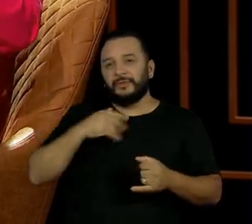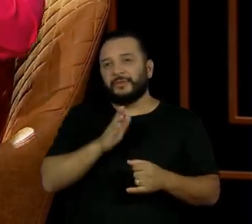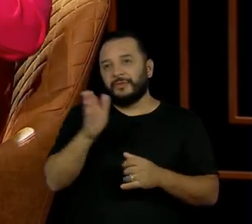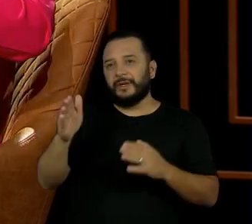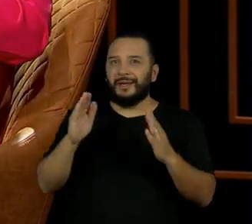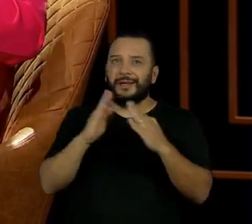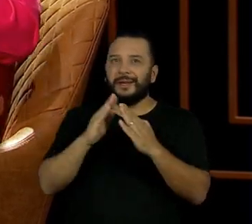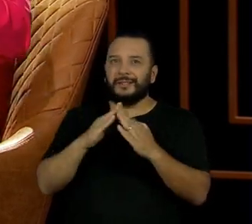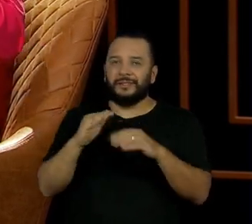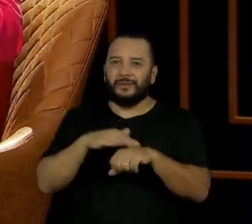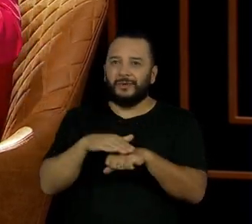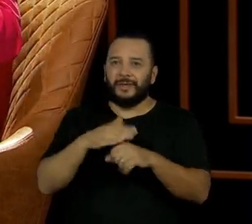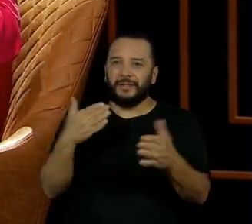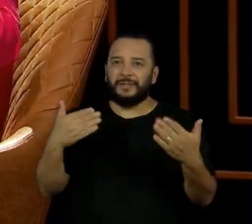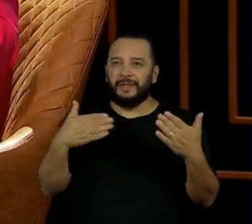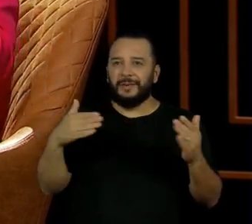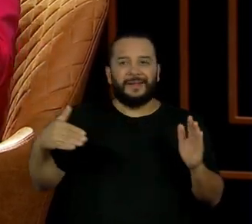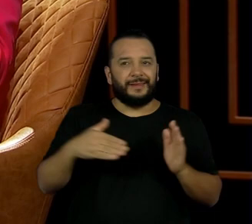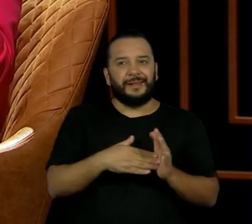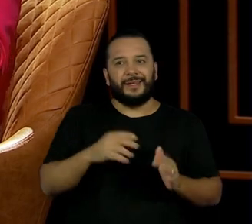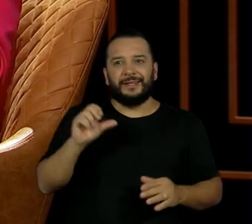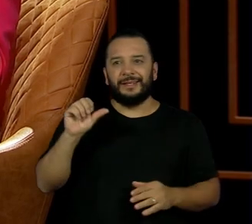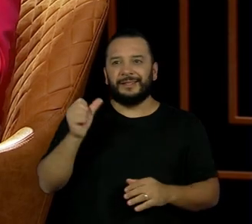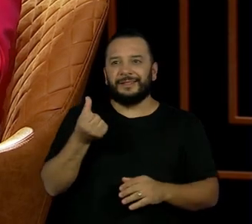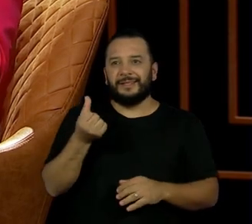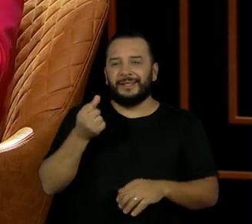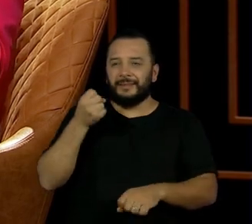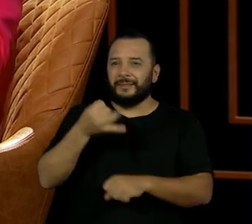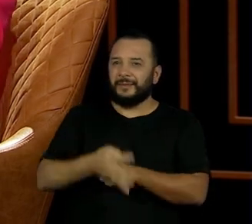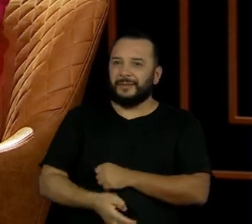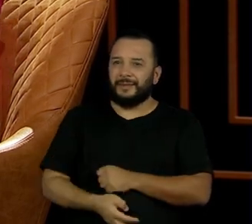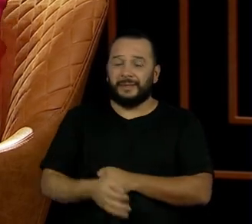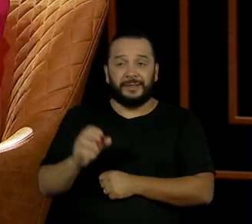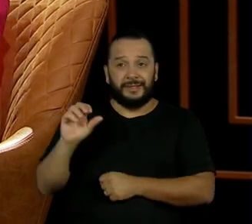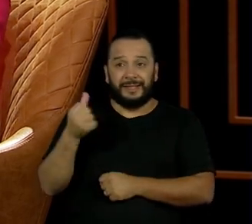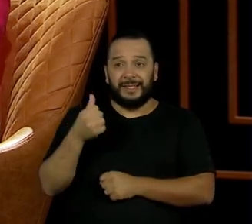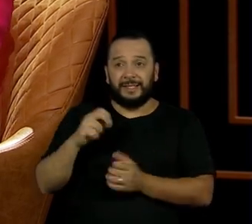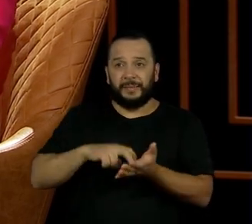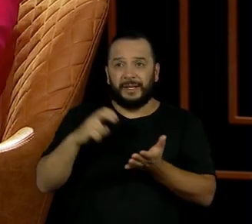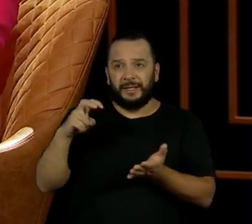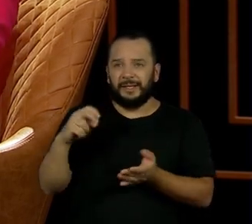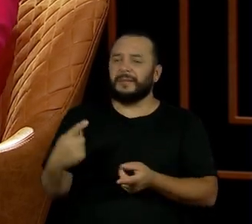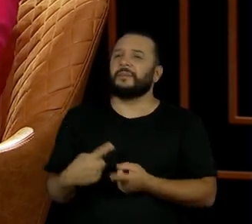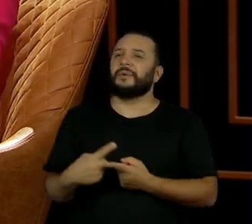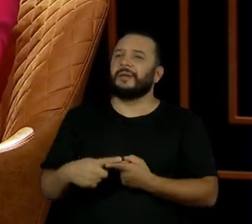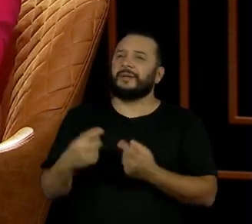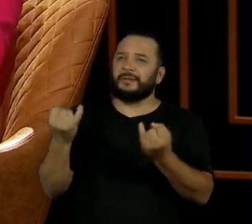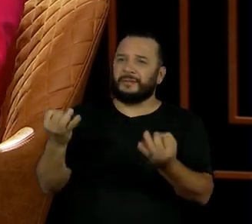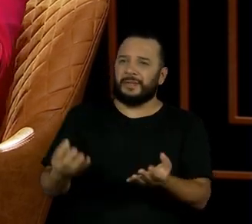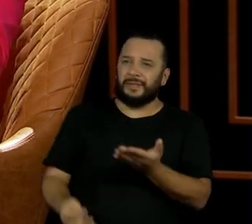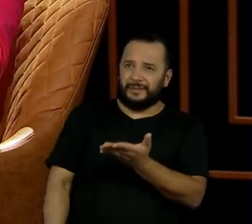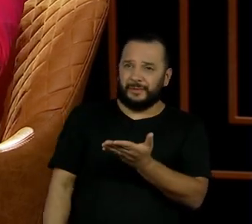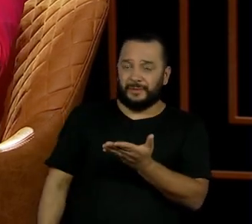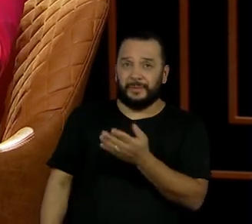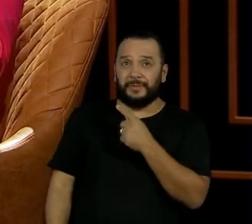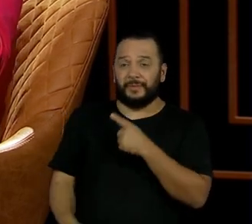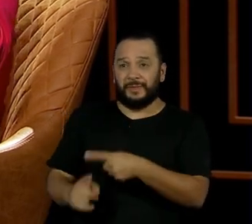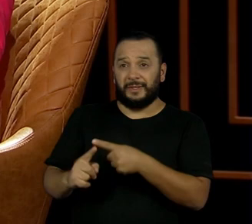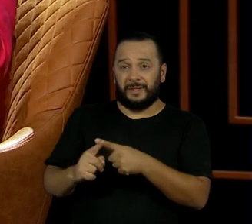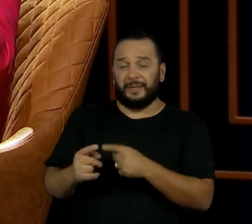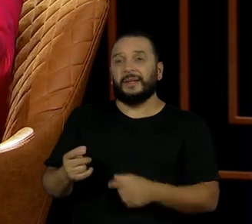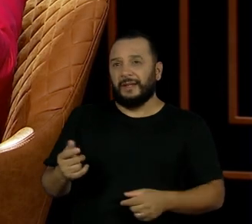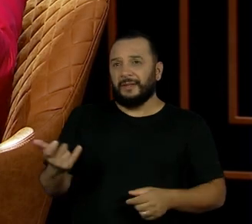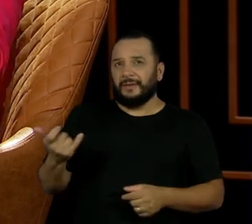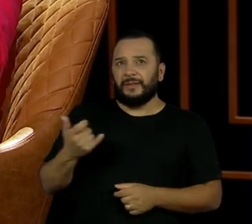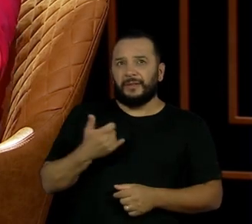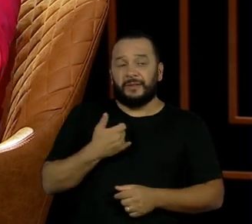lá e a gente ficou conversando até seis da manhã por que que eu tô contando isso porque nesse exato momento ele falou para mim você